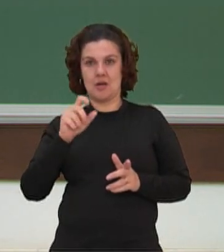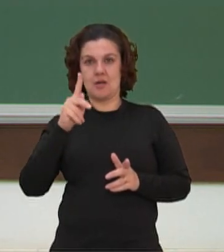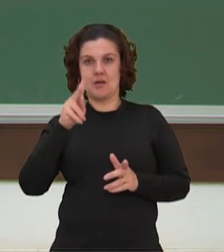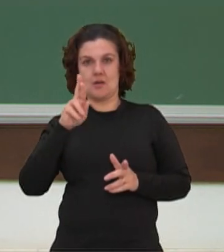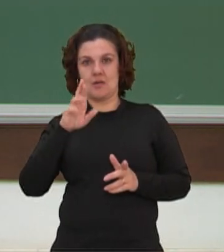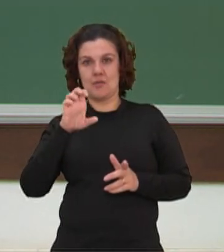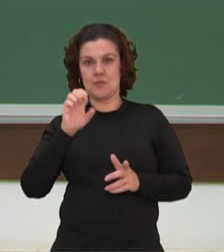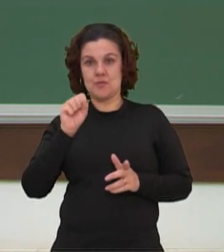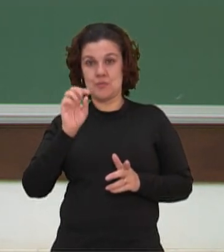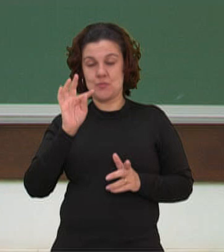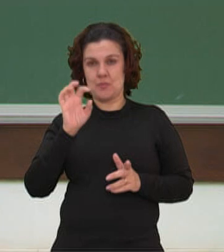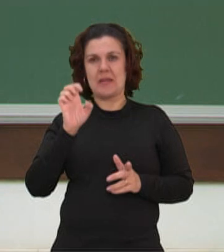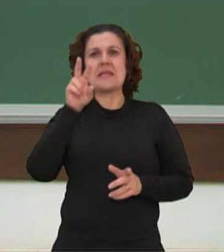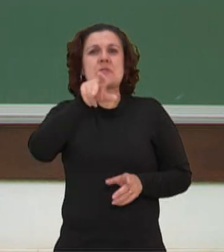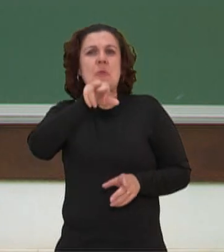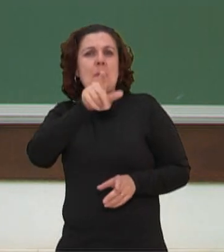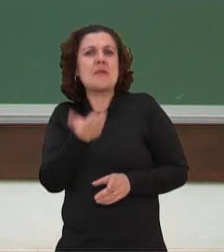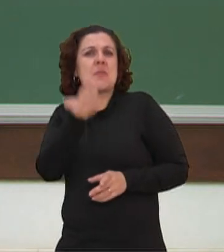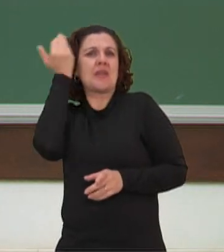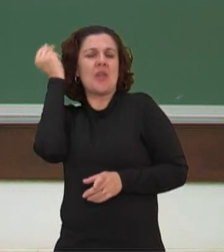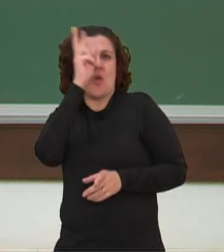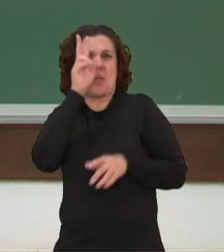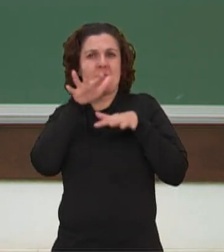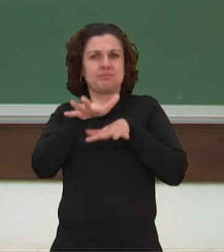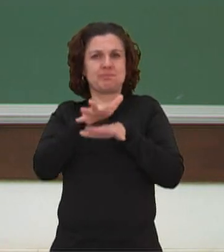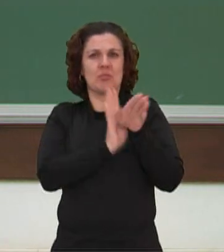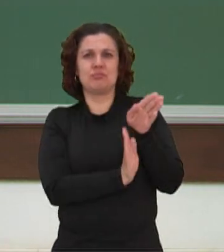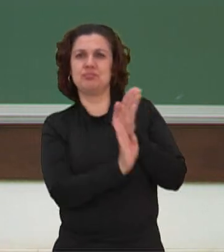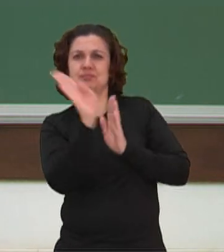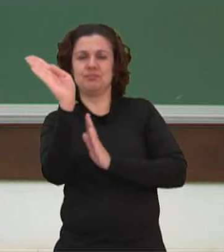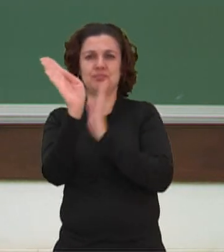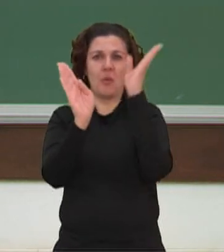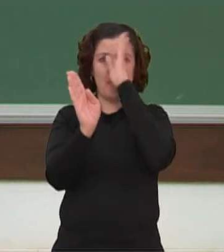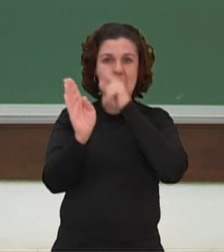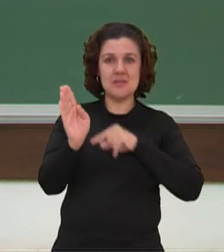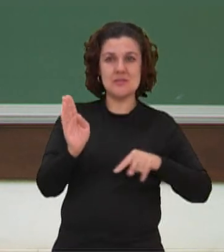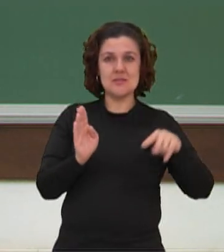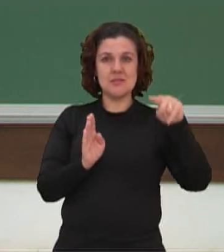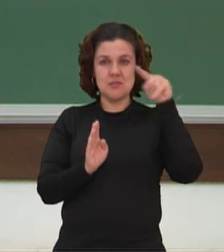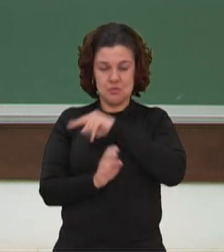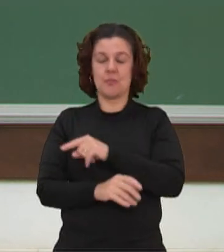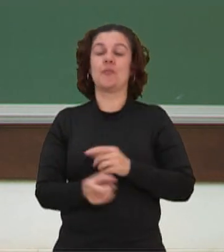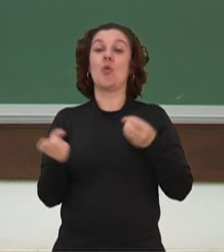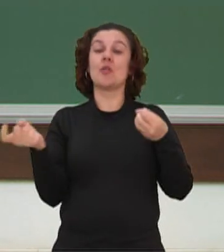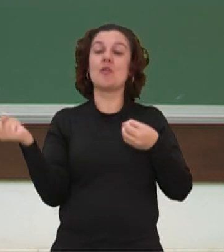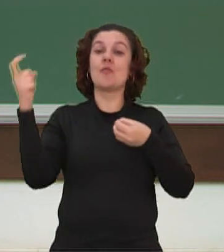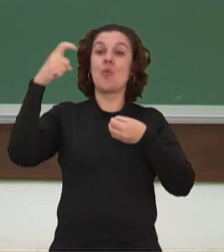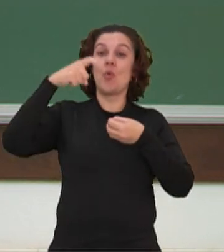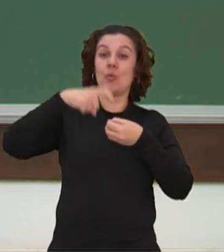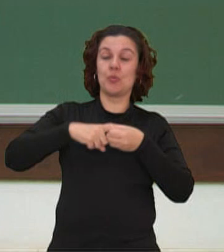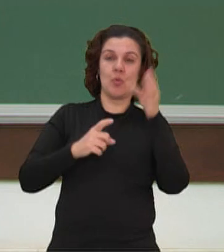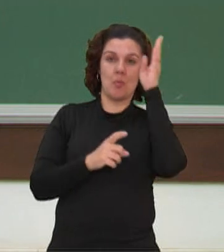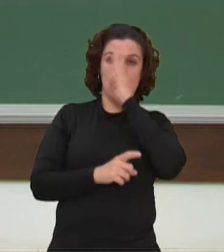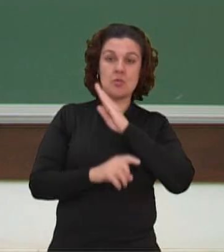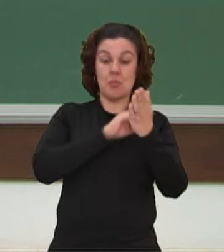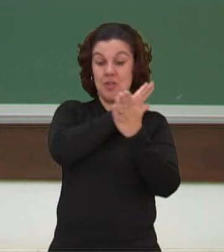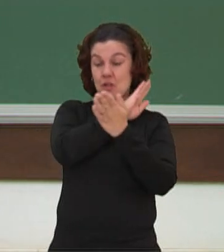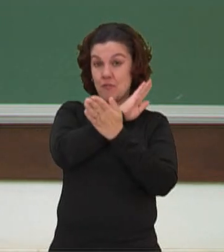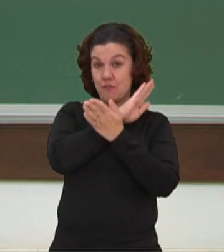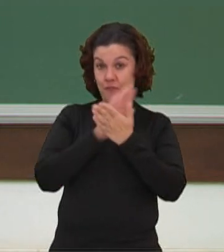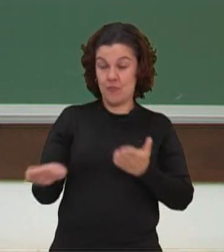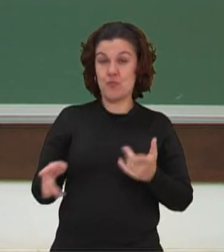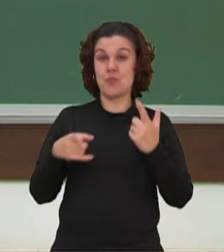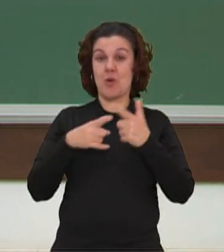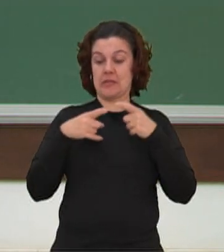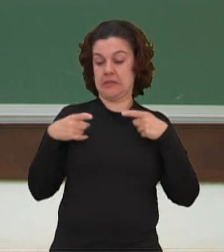coluna Prestes, o Luiz Carlos Prestes, que voltou para o Brasil depois de ficar refugiado um tempo, depois da coluna, e